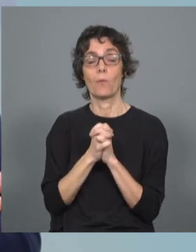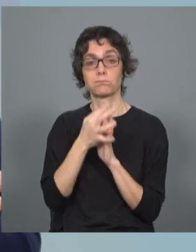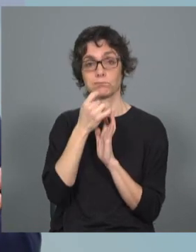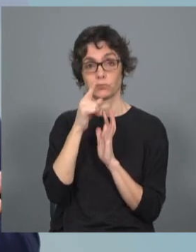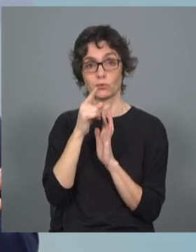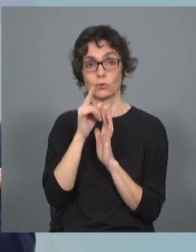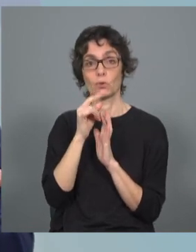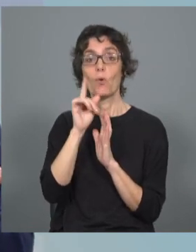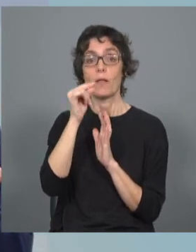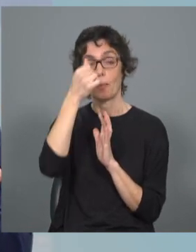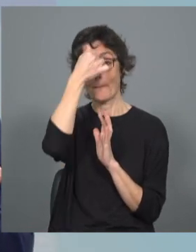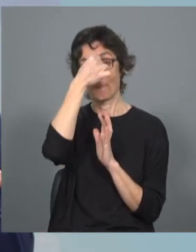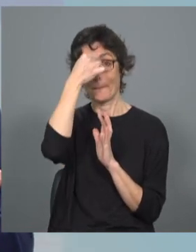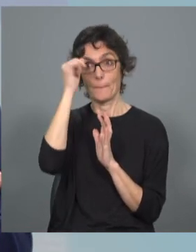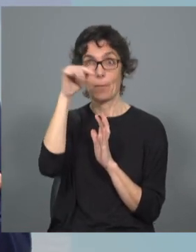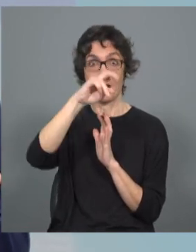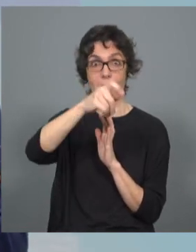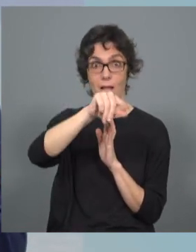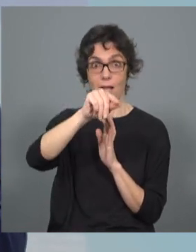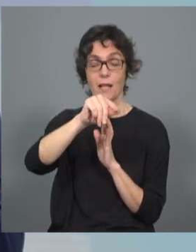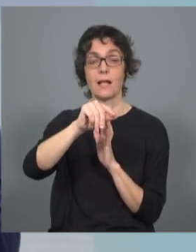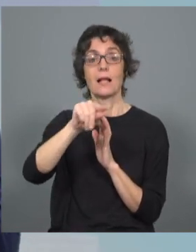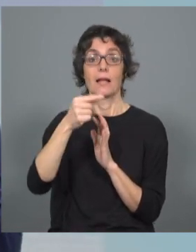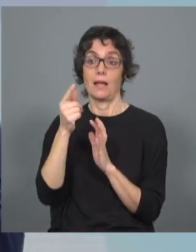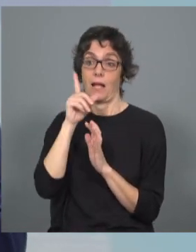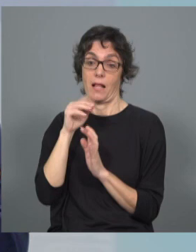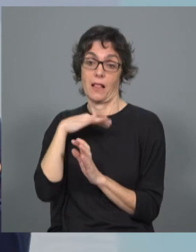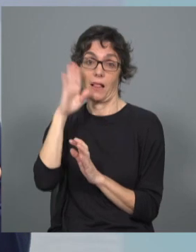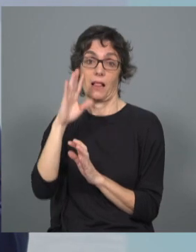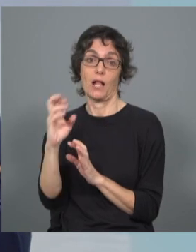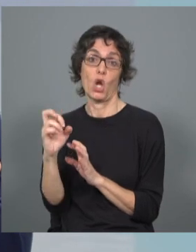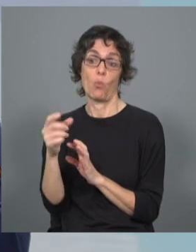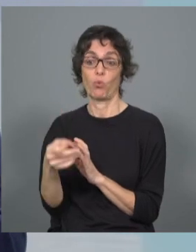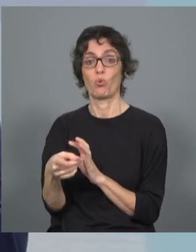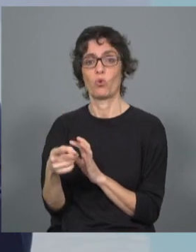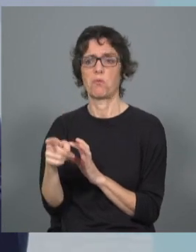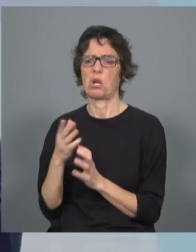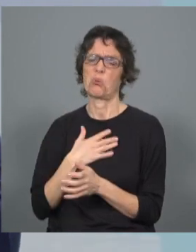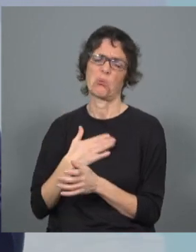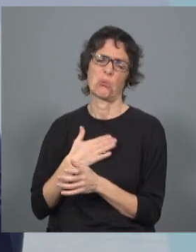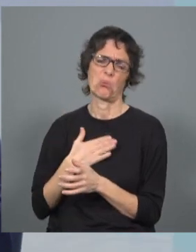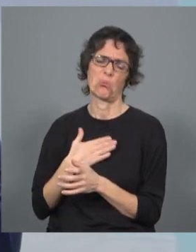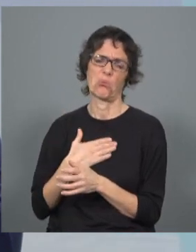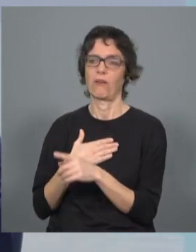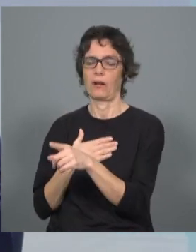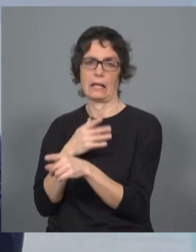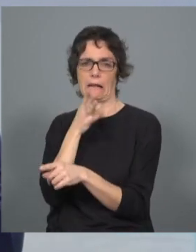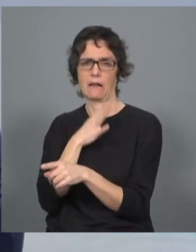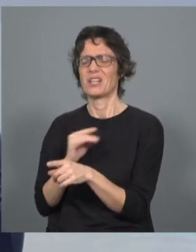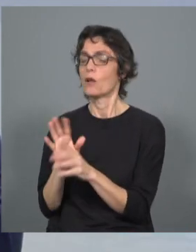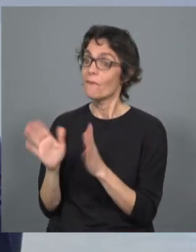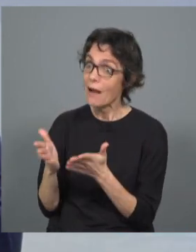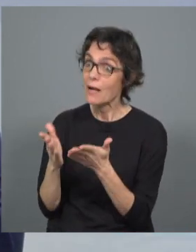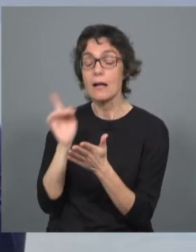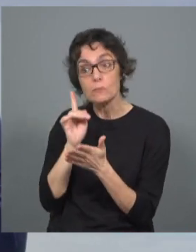E pronto, típico de uma miúda de 8 anos, 9 anos. Sim. Não quero ir, não sei. Enfim, estávamos naquelas conversas. Marta, não, a comunhão